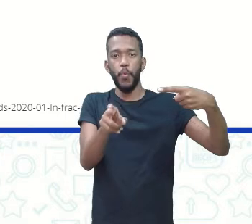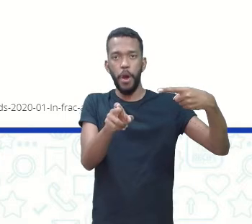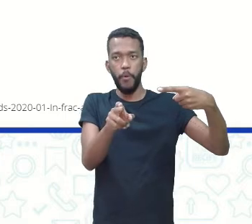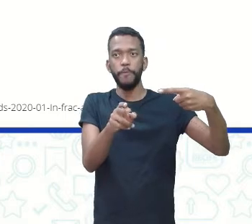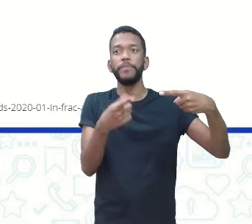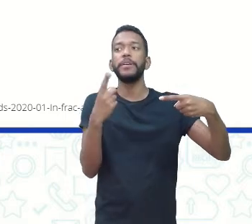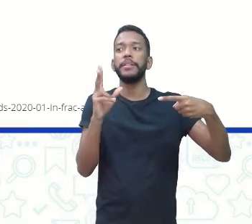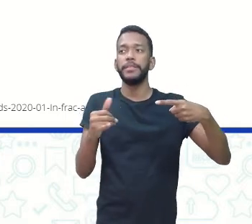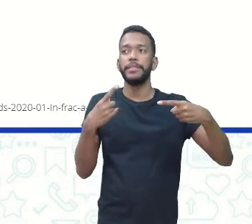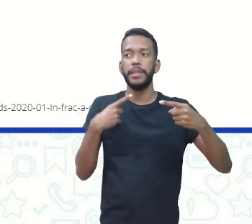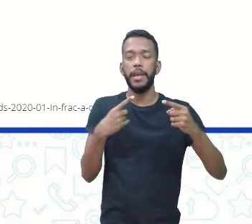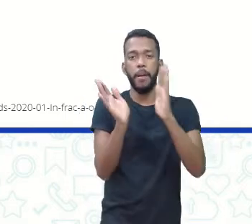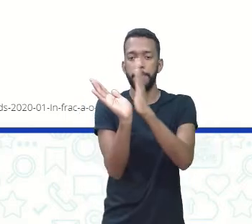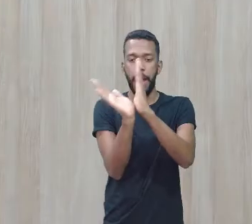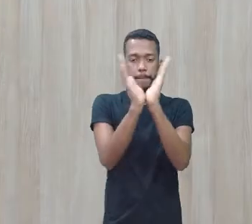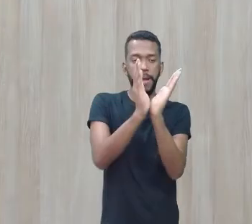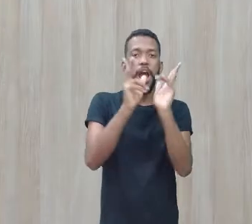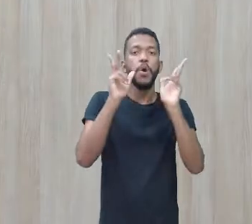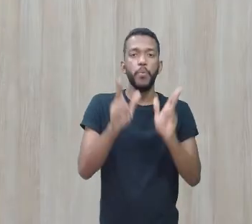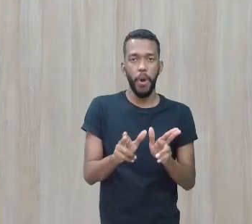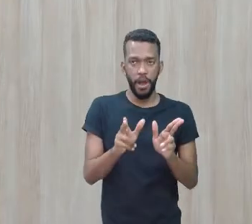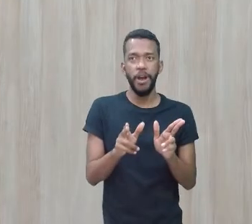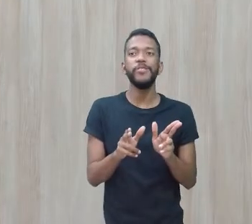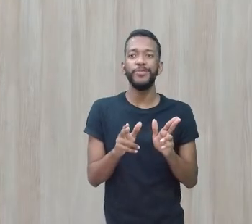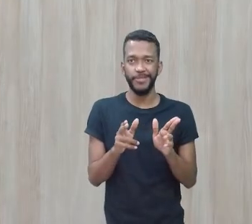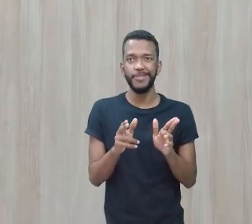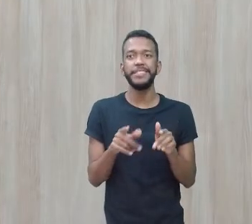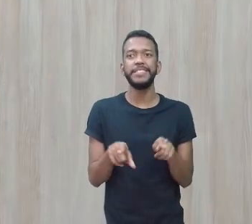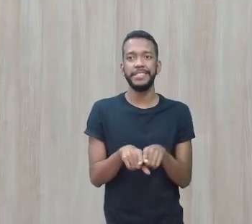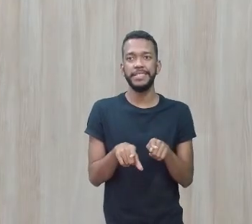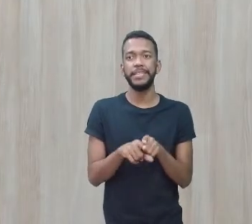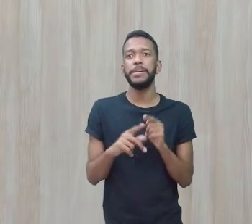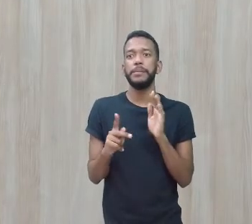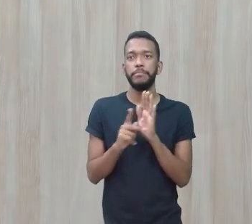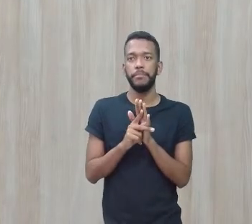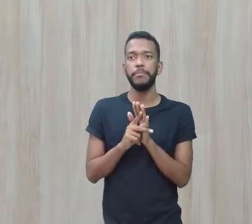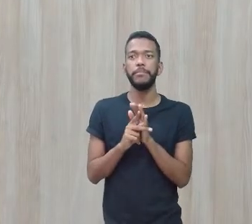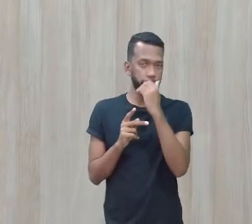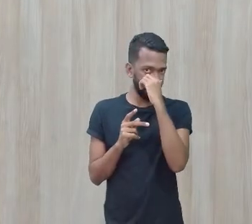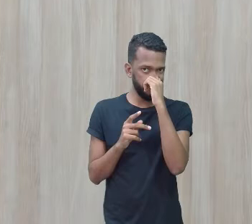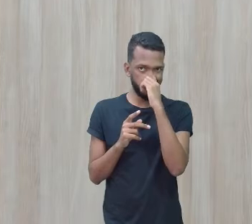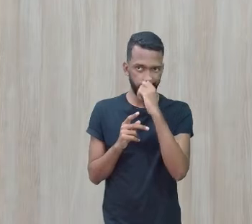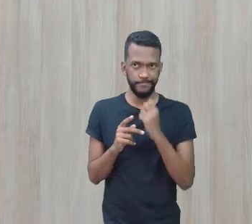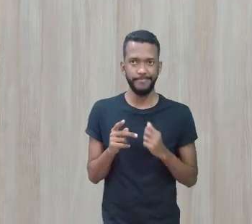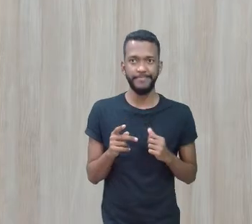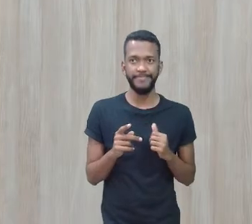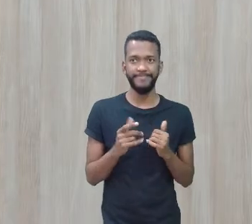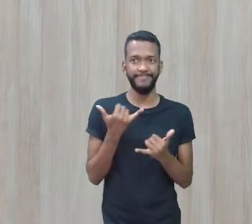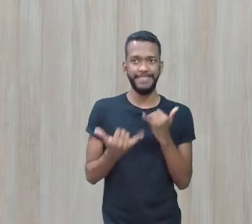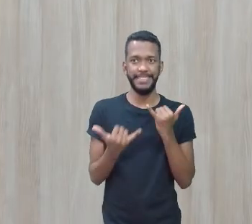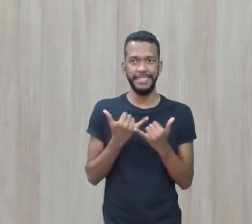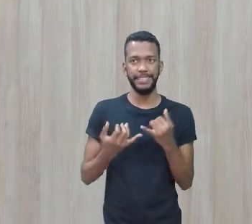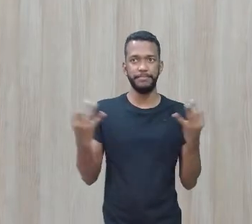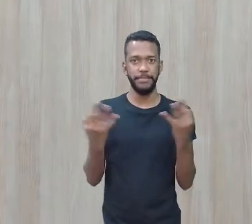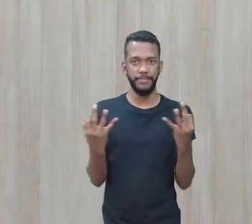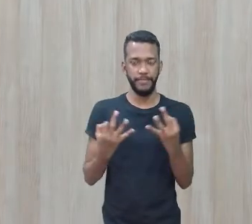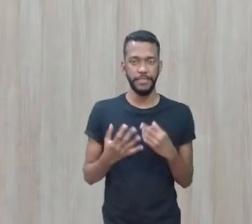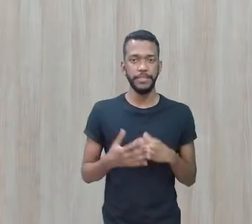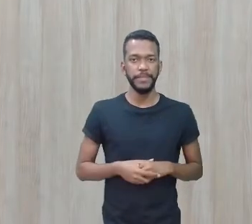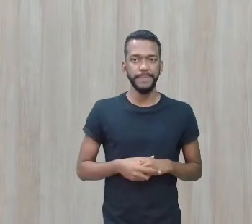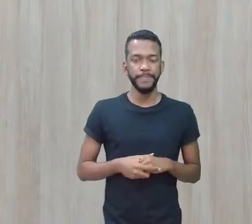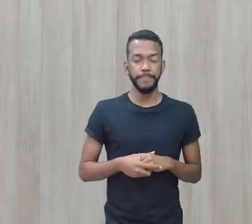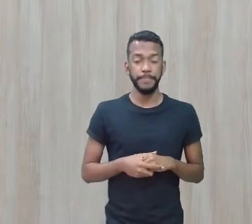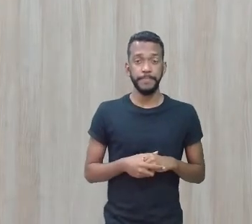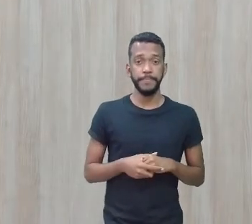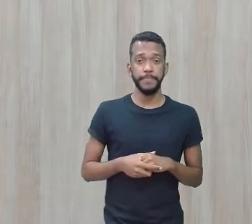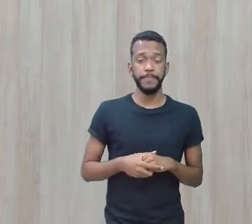pedaços que vão ser idênticos, dois sabores que vão ter partes dessa divisão idênticas, tá certo? E aí, no último